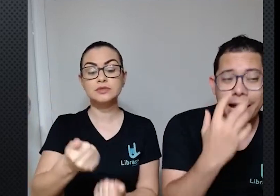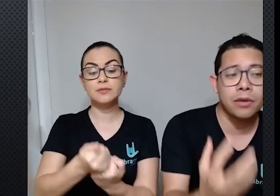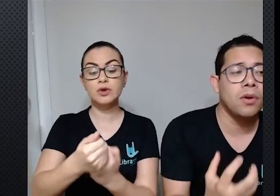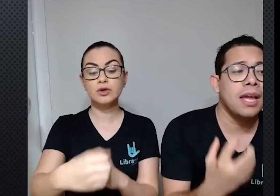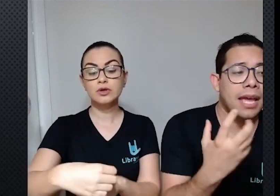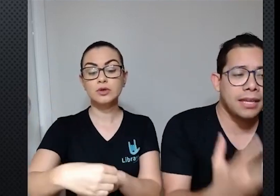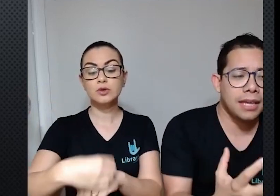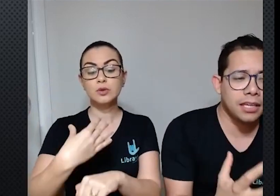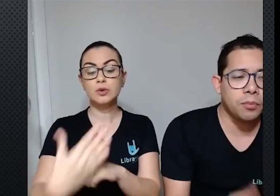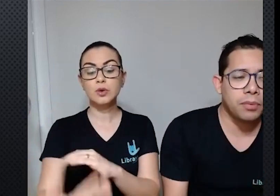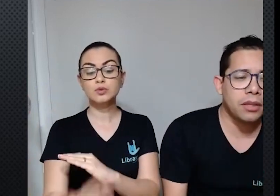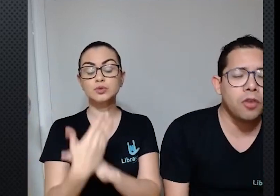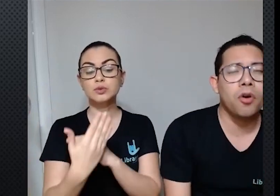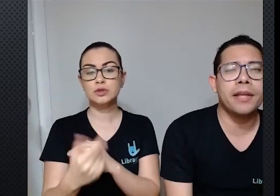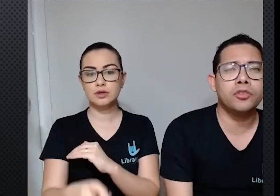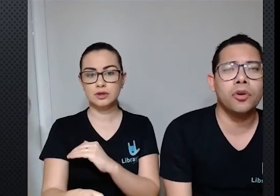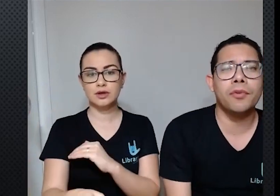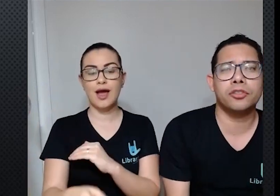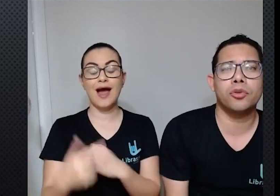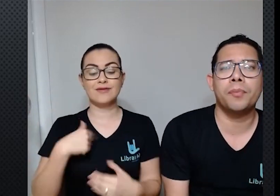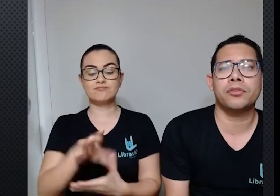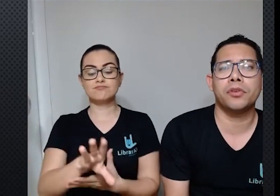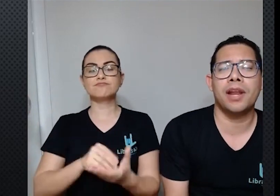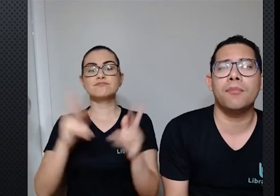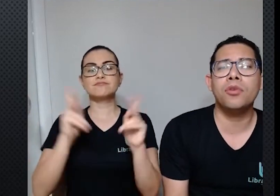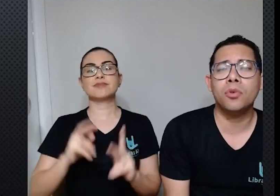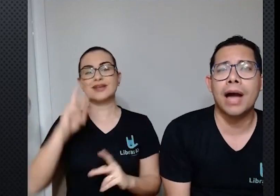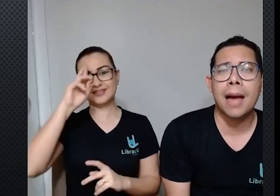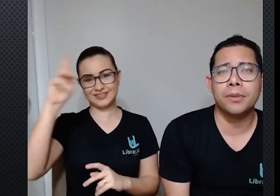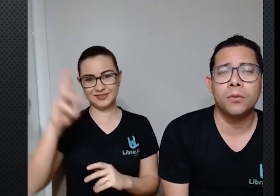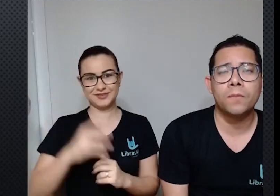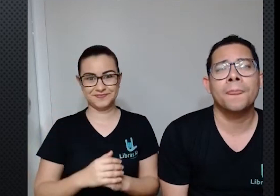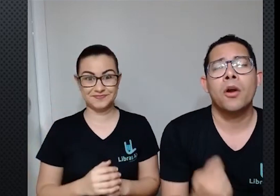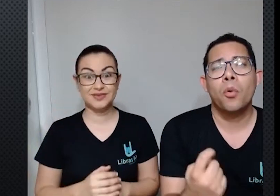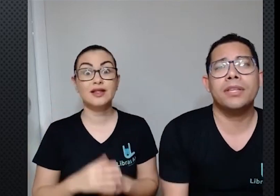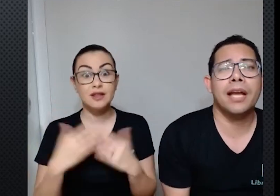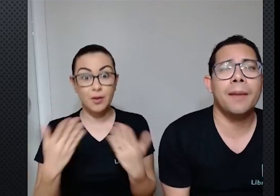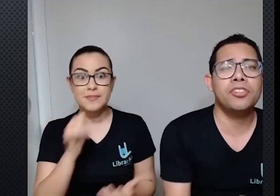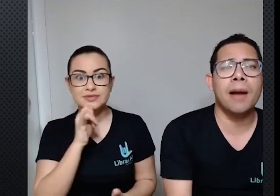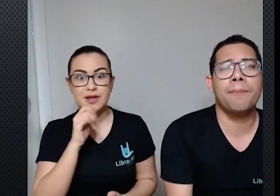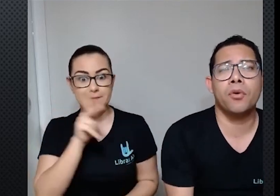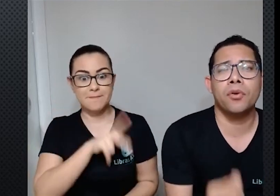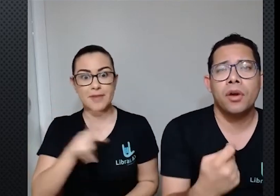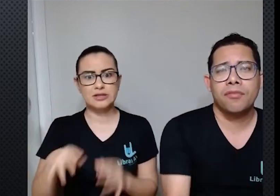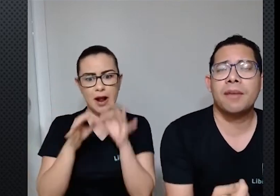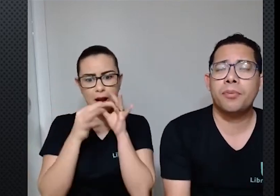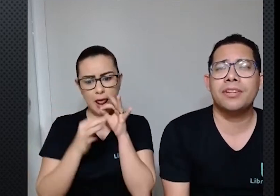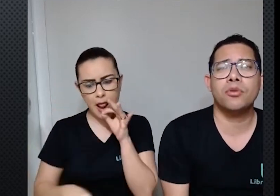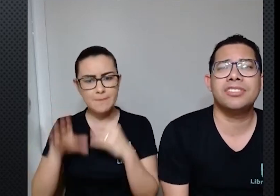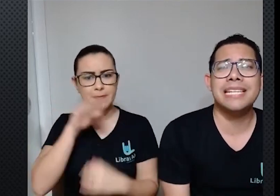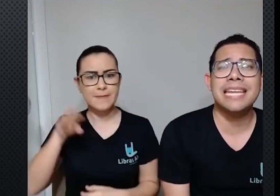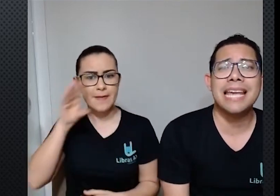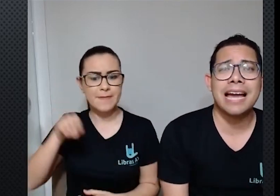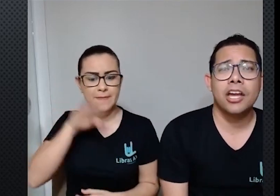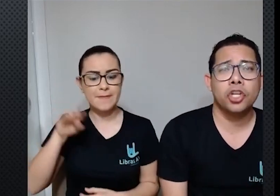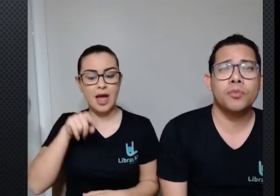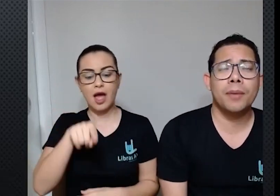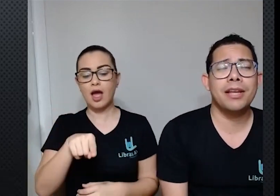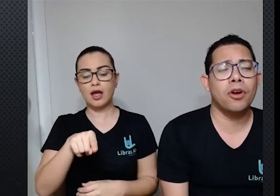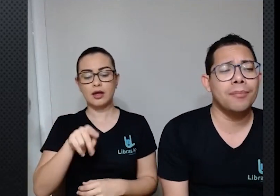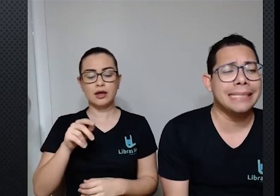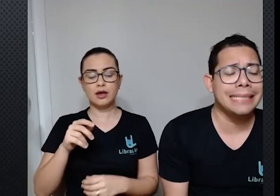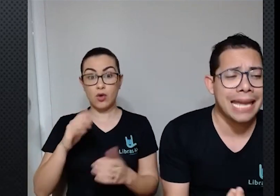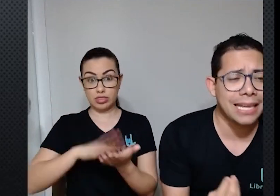um trabalho em equipe. Então em momentos como esse, quando o pastor fala muito rápido, o intérprete de apoio vai poder auxiliar de